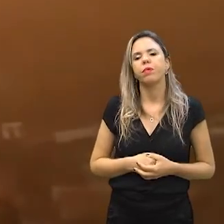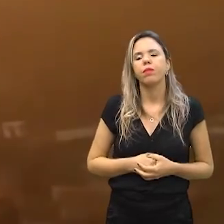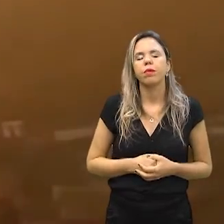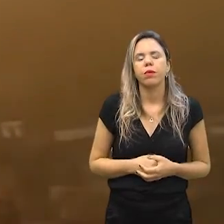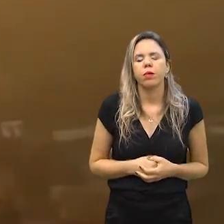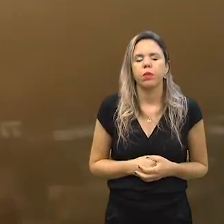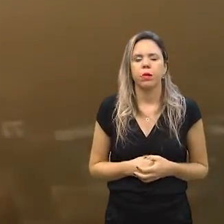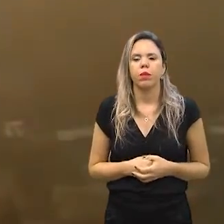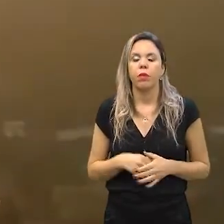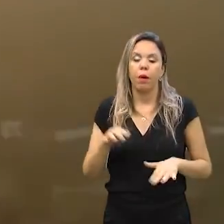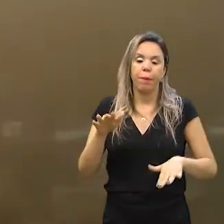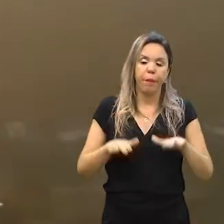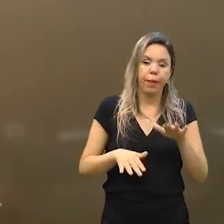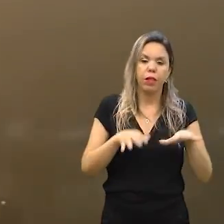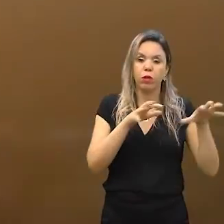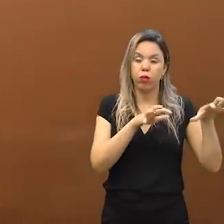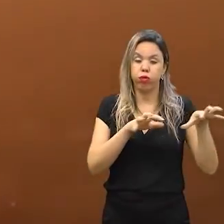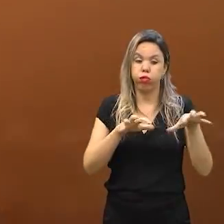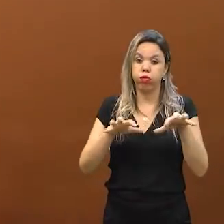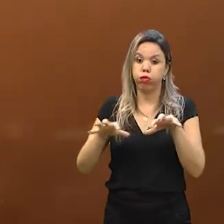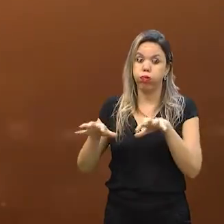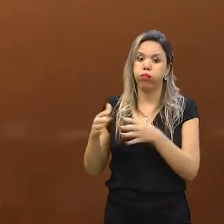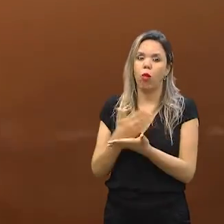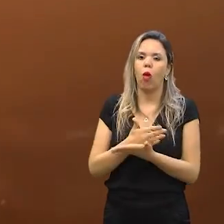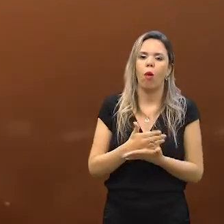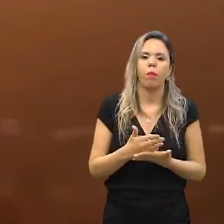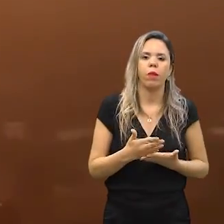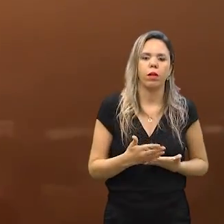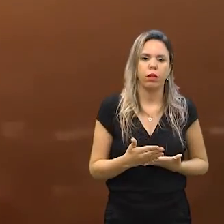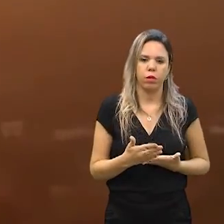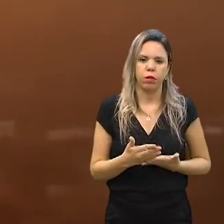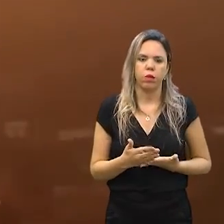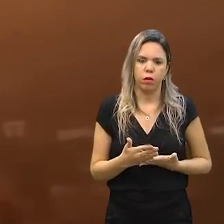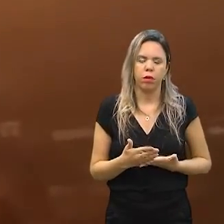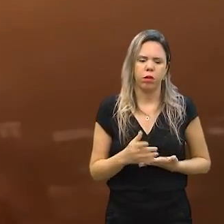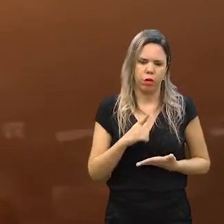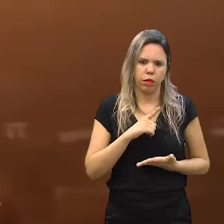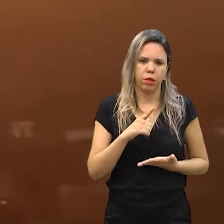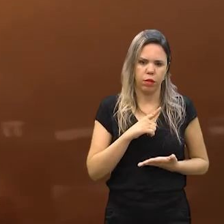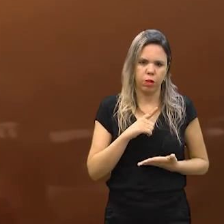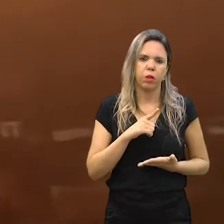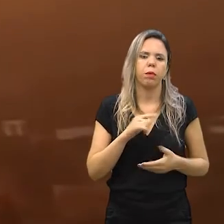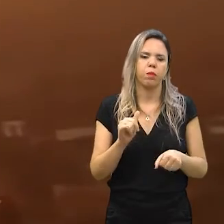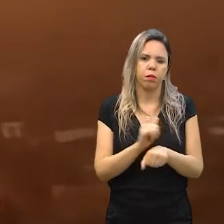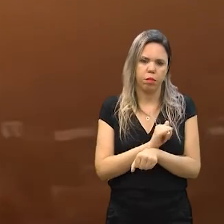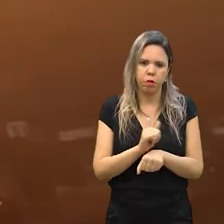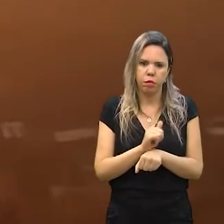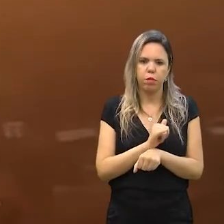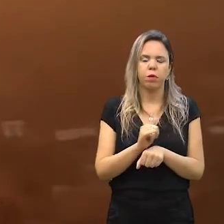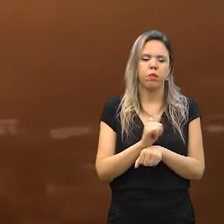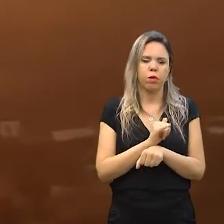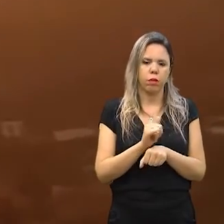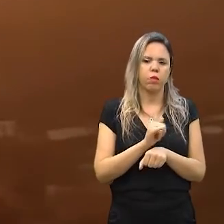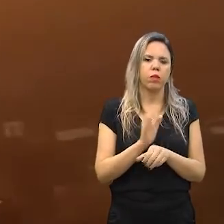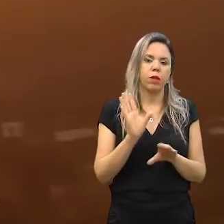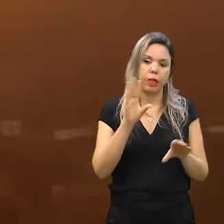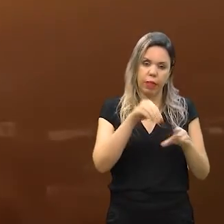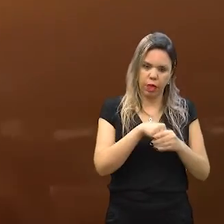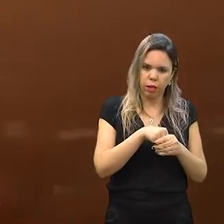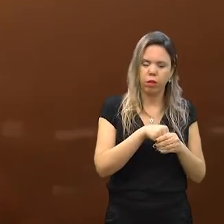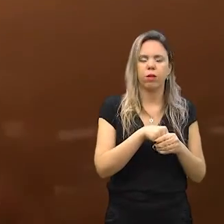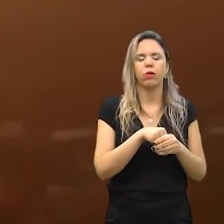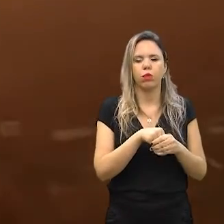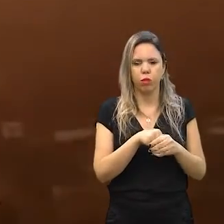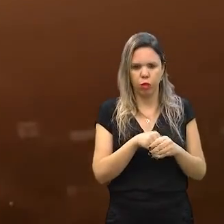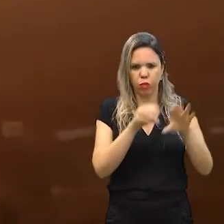À medida em que a chuva começa, né, e a gente tem também mecanismos no interior da nuvem, de